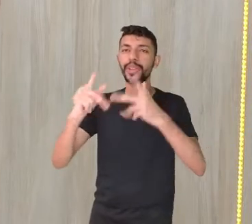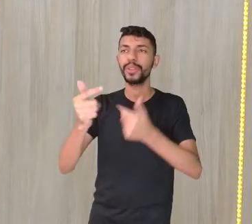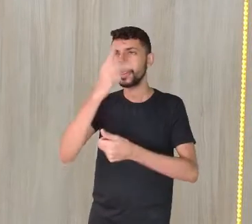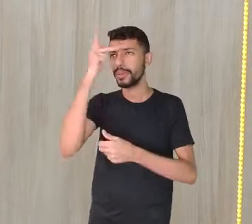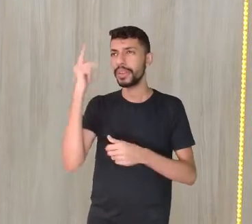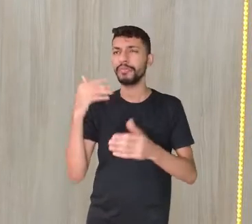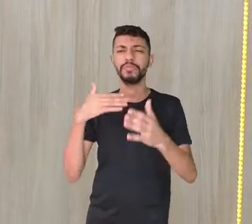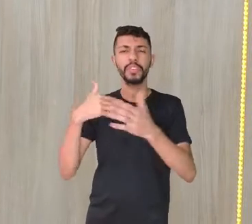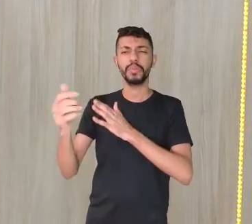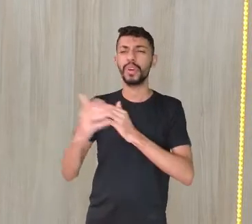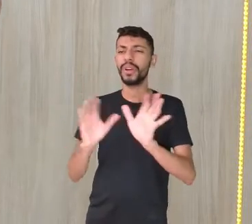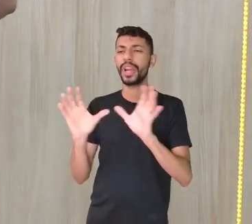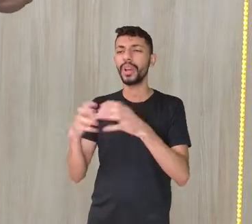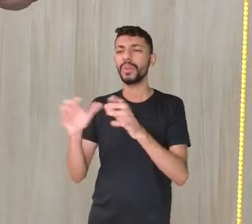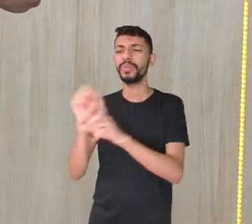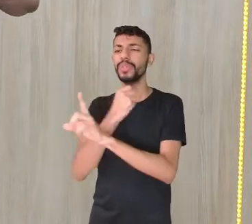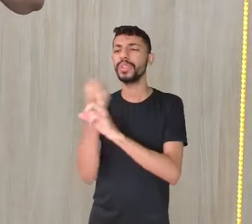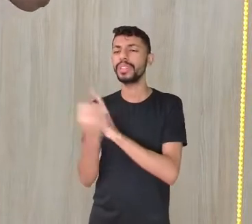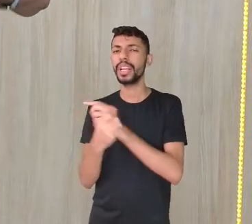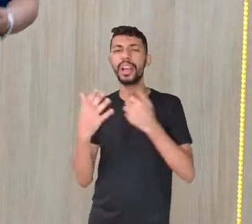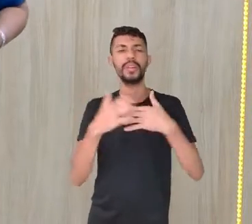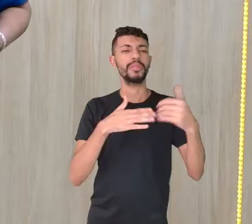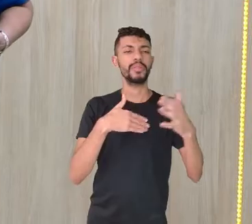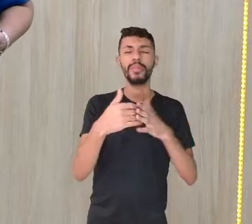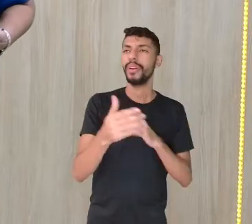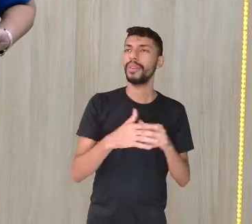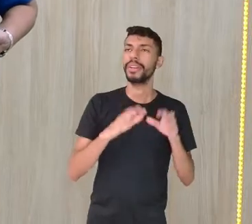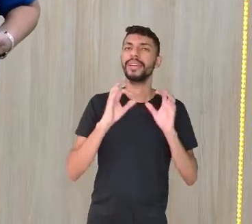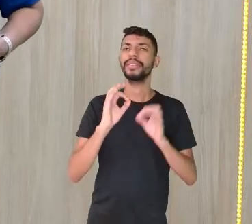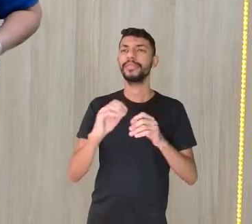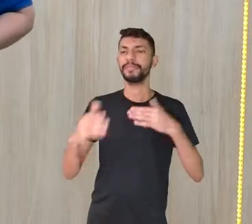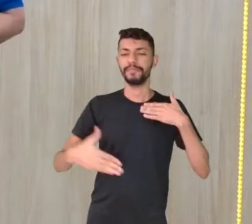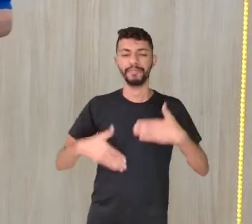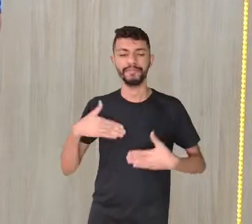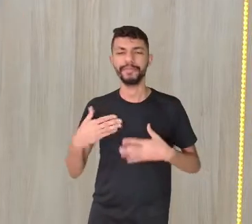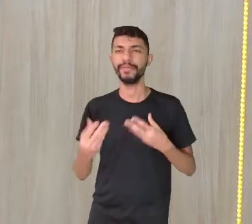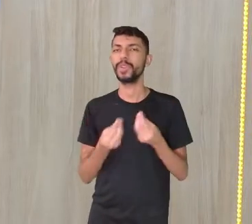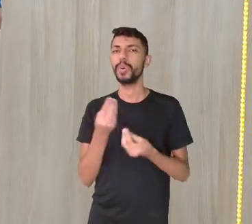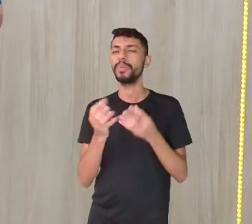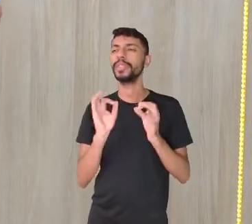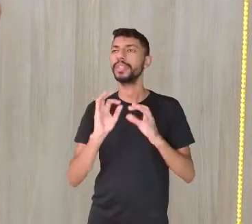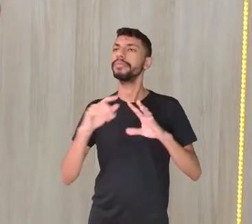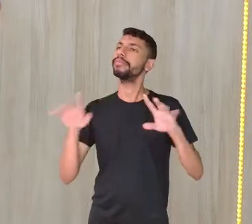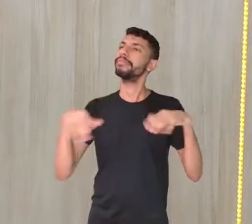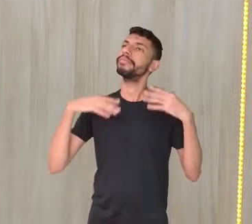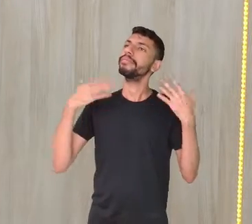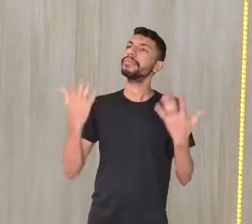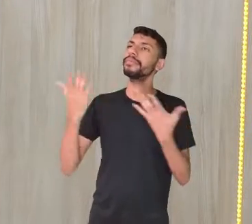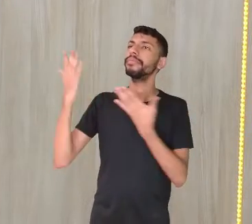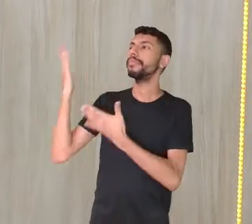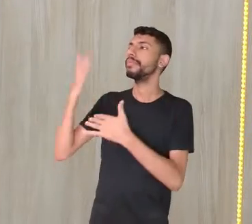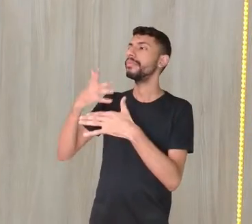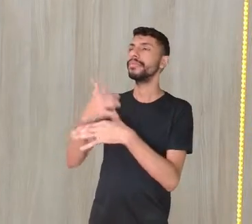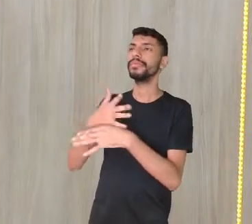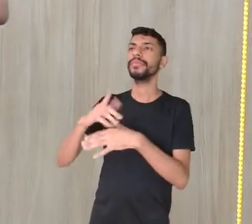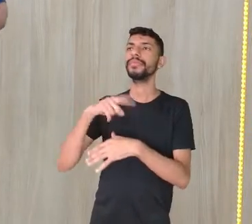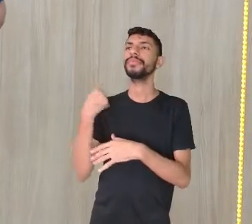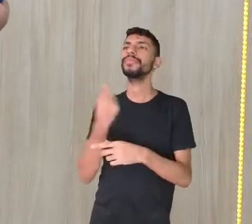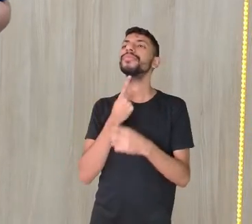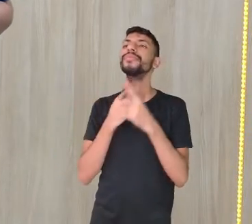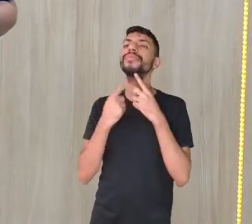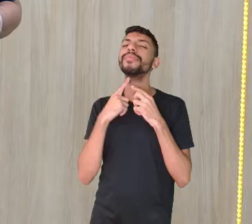de classes sociais, independente de condições, né, físicas. Então, uma cidade, essa cidade que a gente